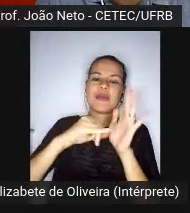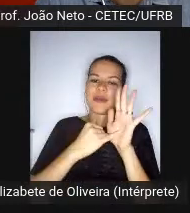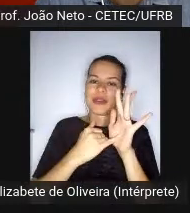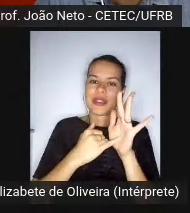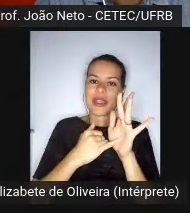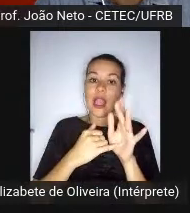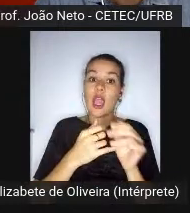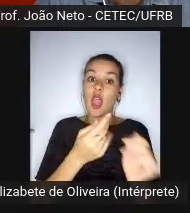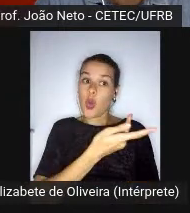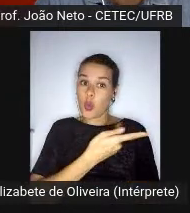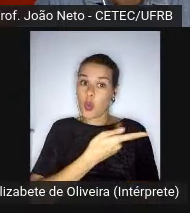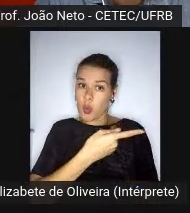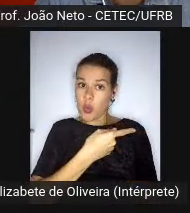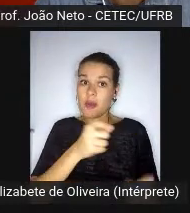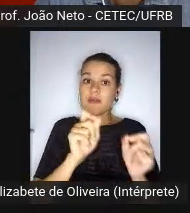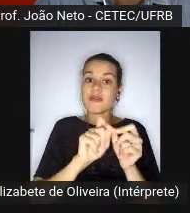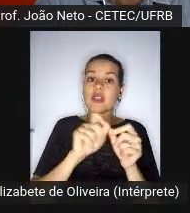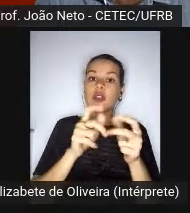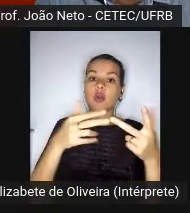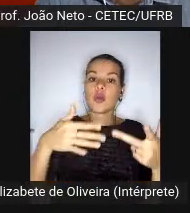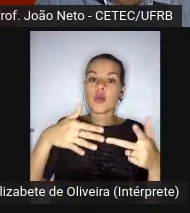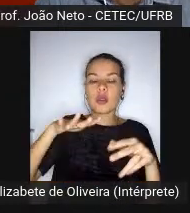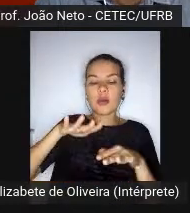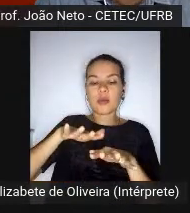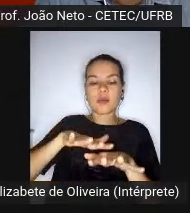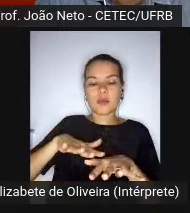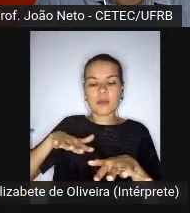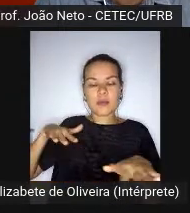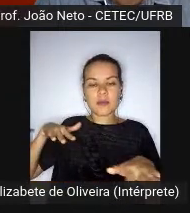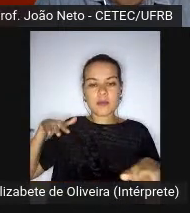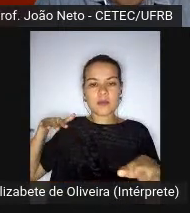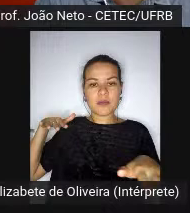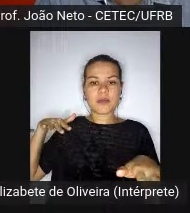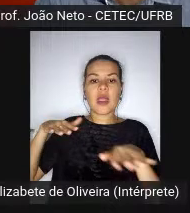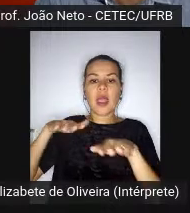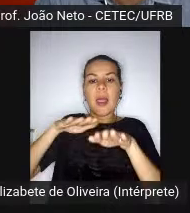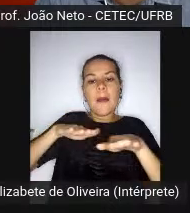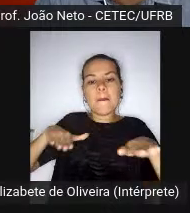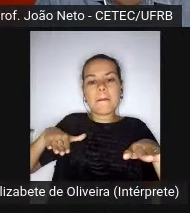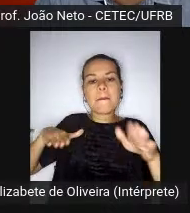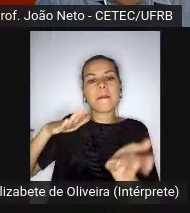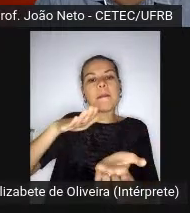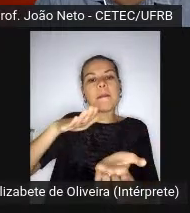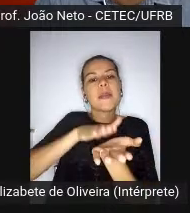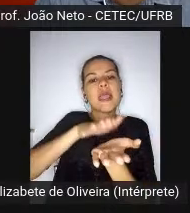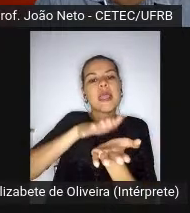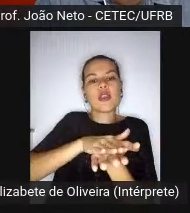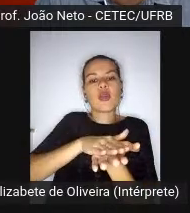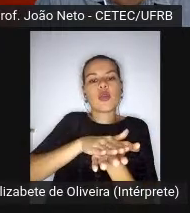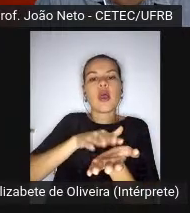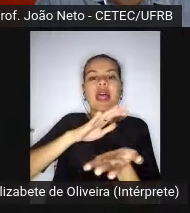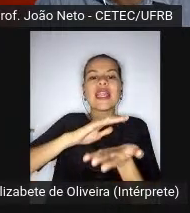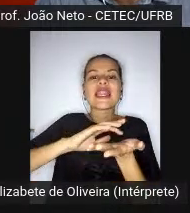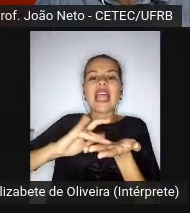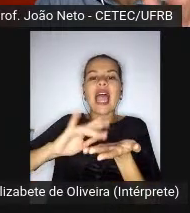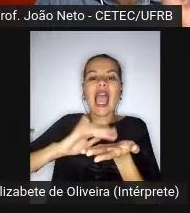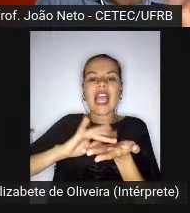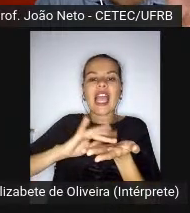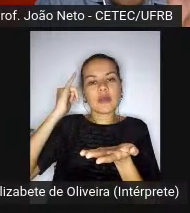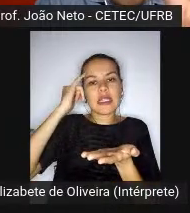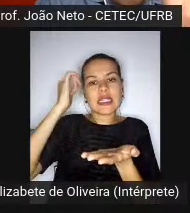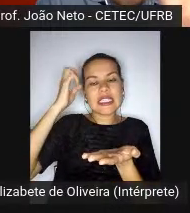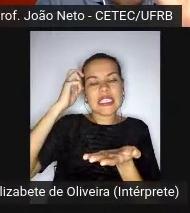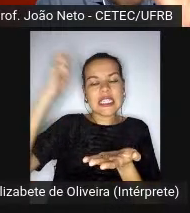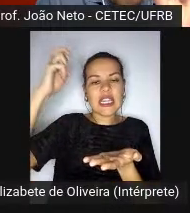uma tecnologia chamada como piso tátil inteligente aí no tecido no seu TCC o Adenildo Ele criou positivo